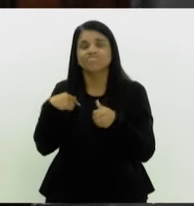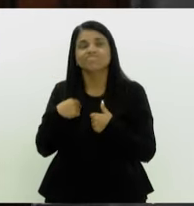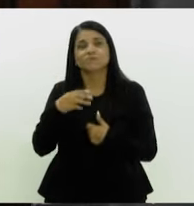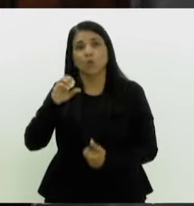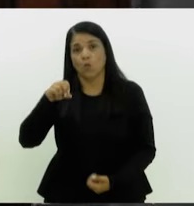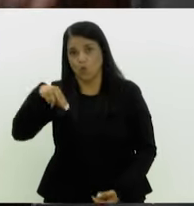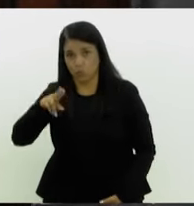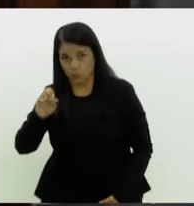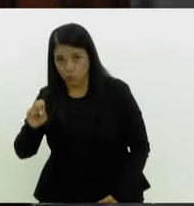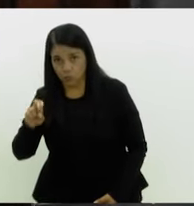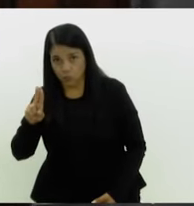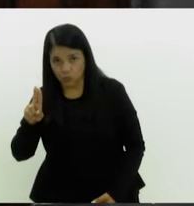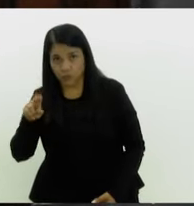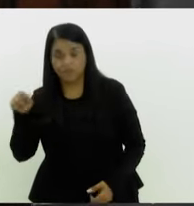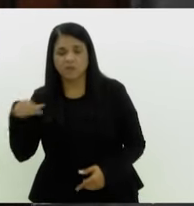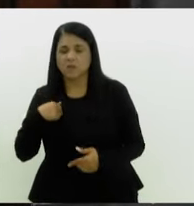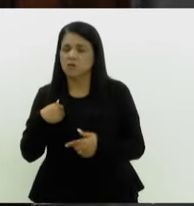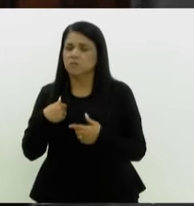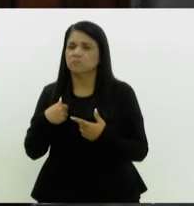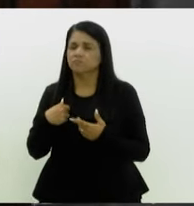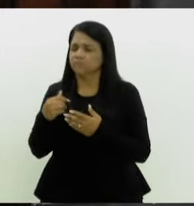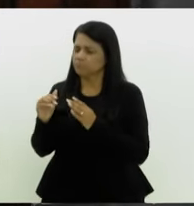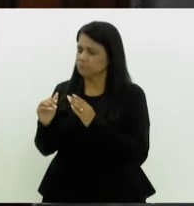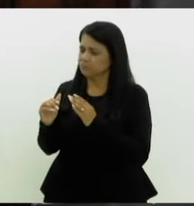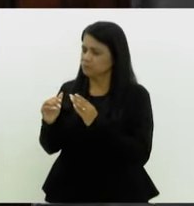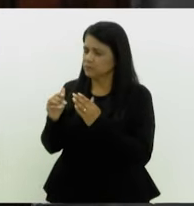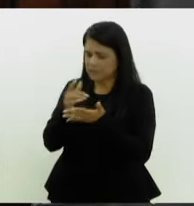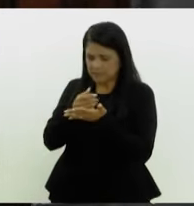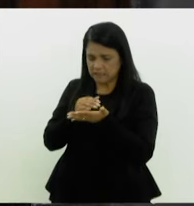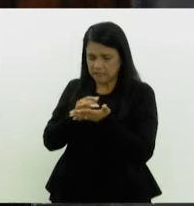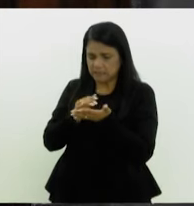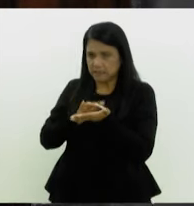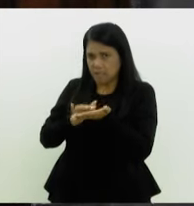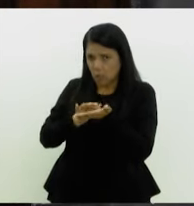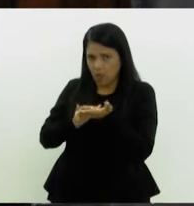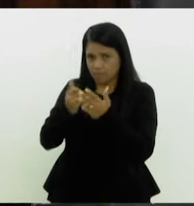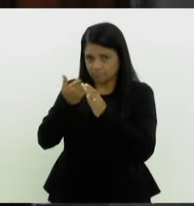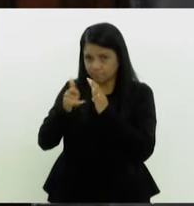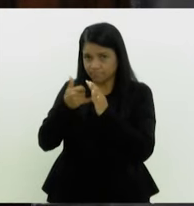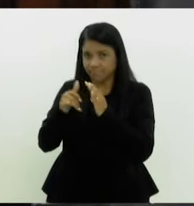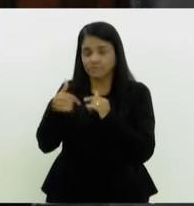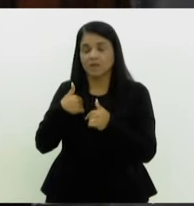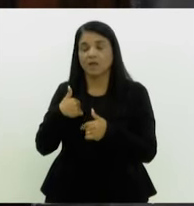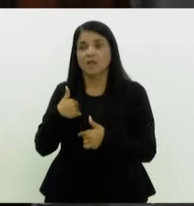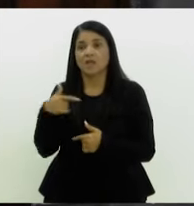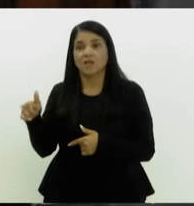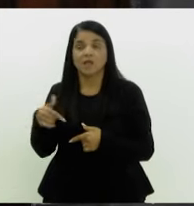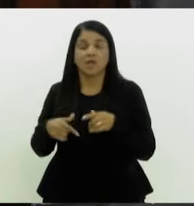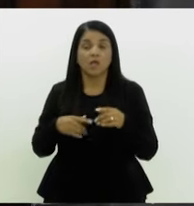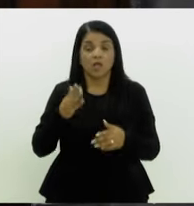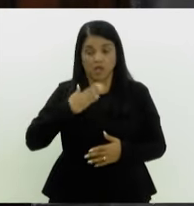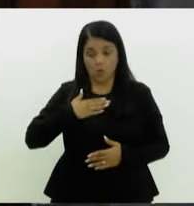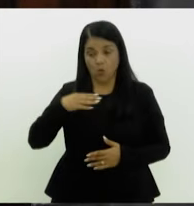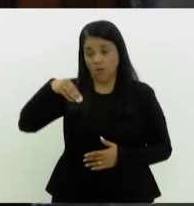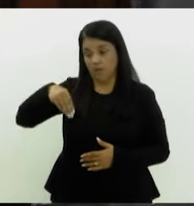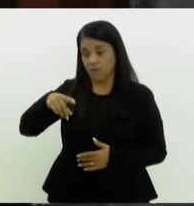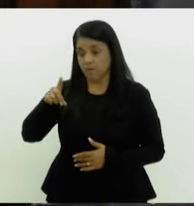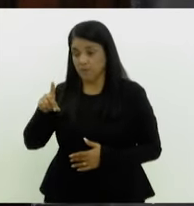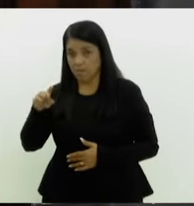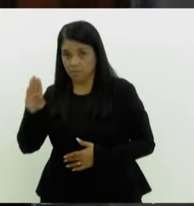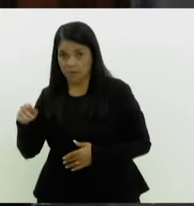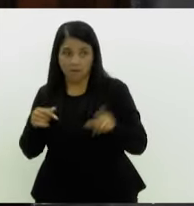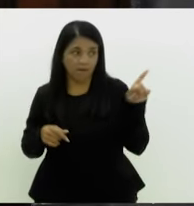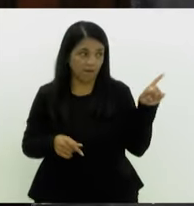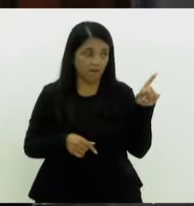falar ela manda um bilhetinho assim para mim pelo celular companheira que eu era MDB e ela era PT E aí ela botou assim